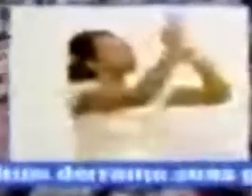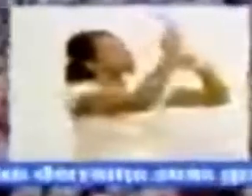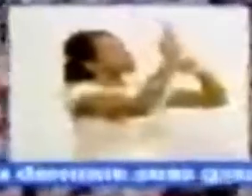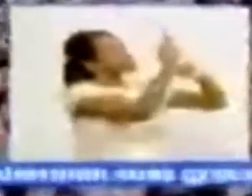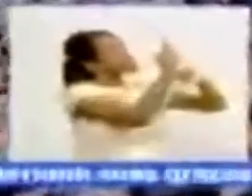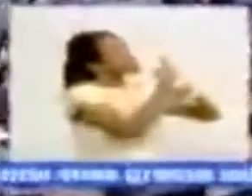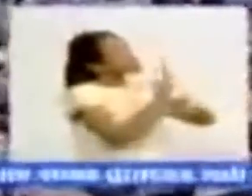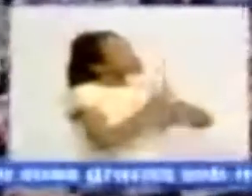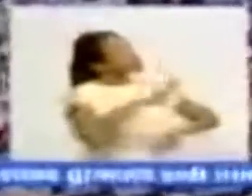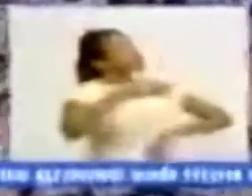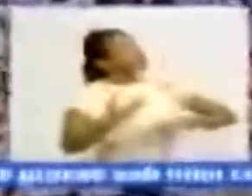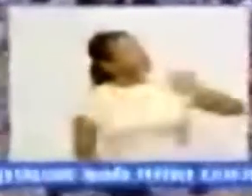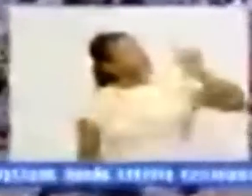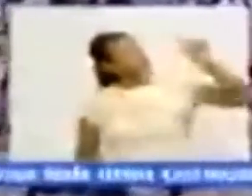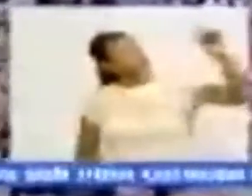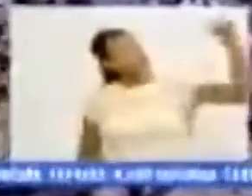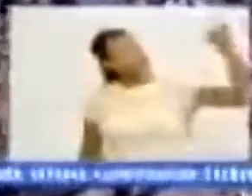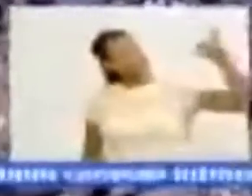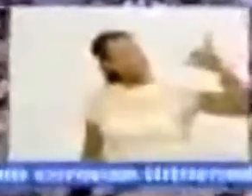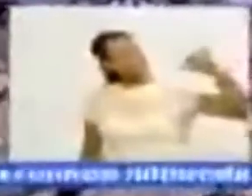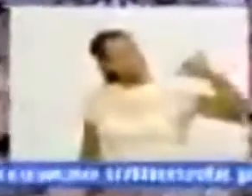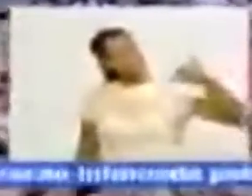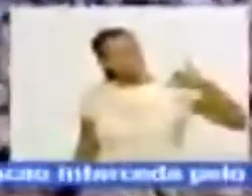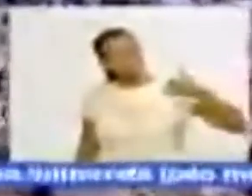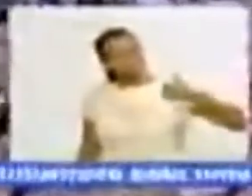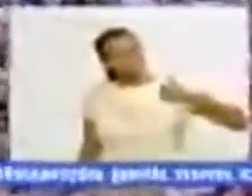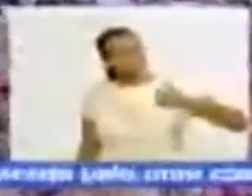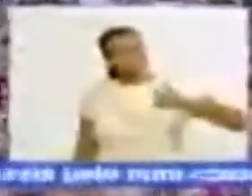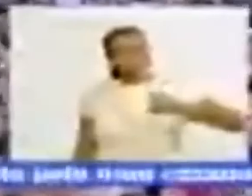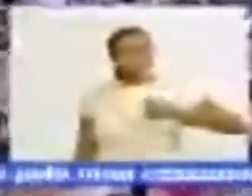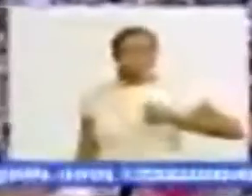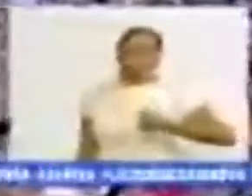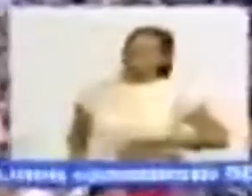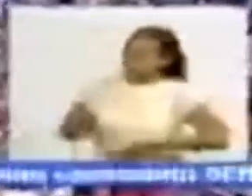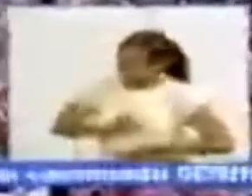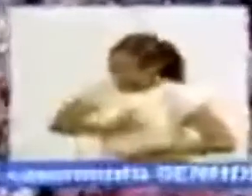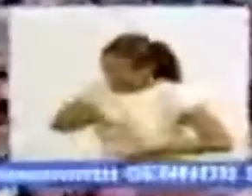Que Deus cuida de mim, quando fala pela tua